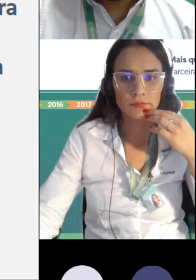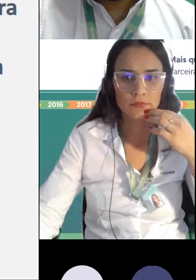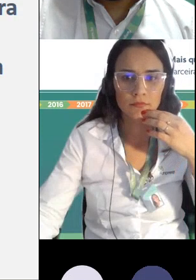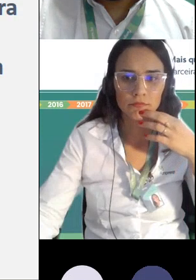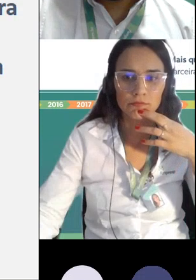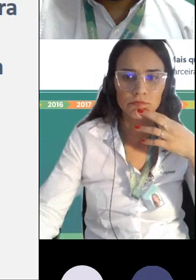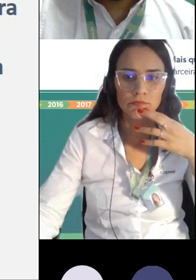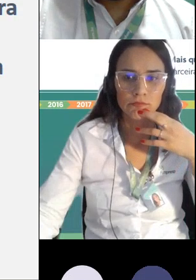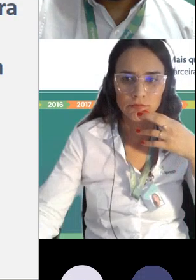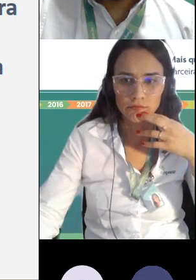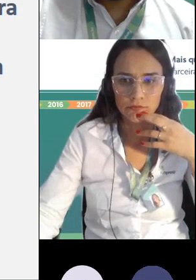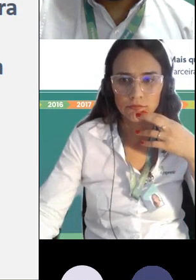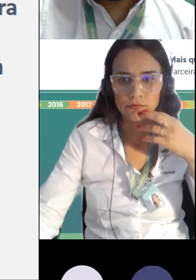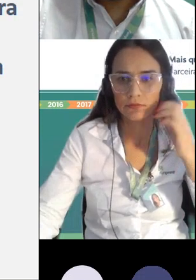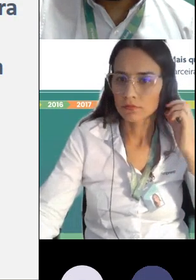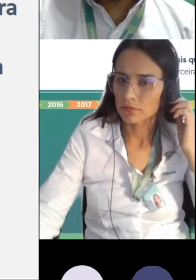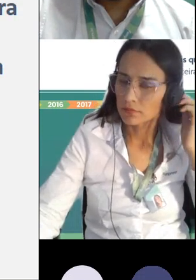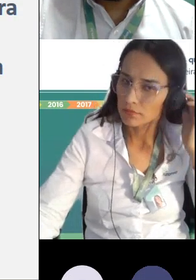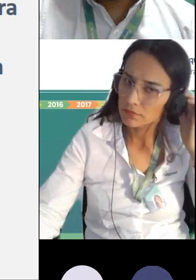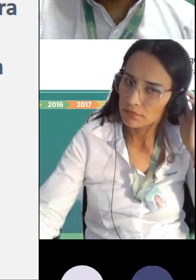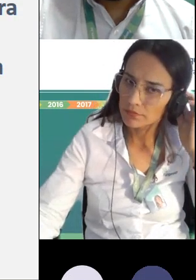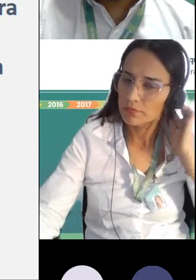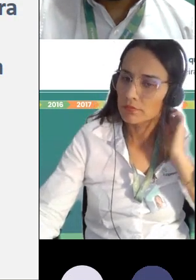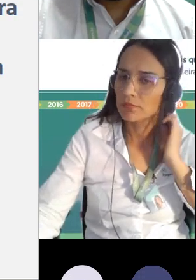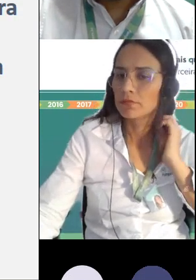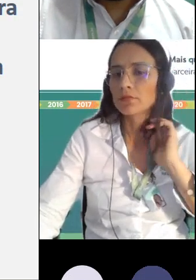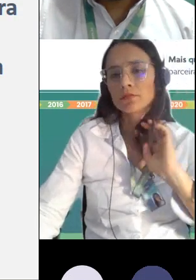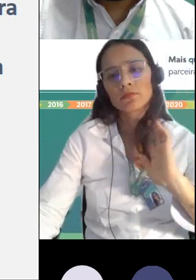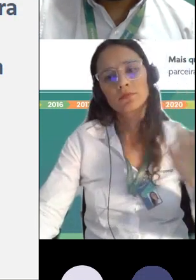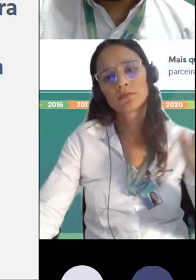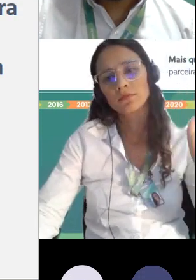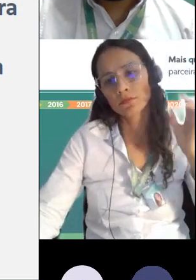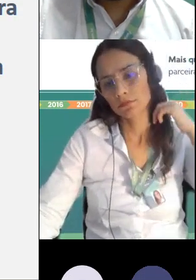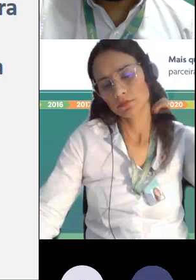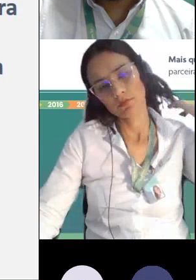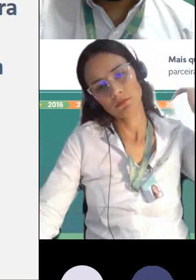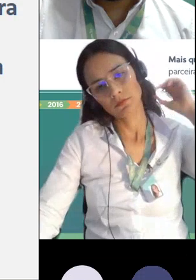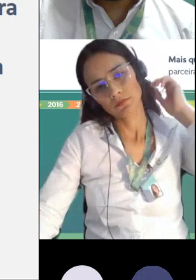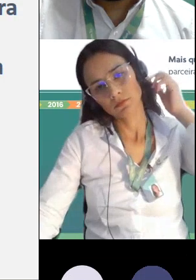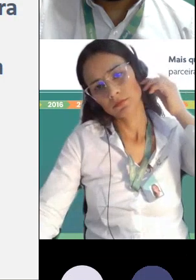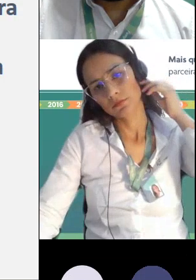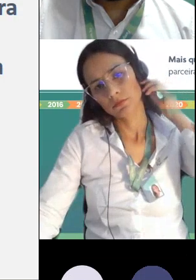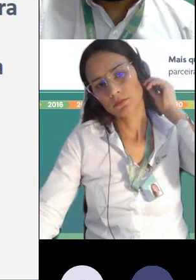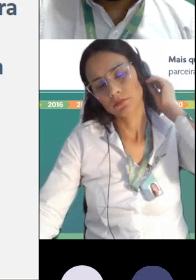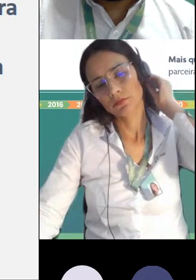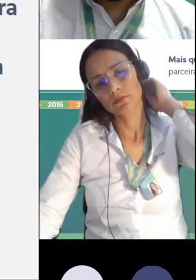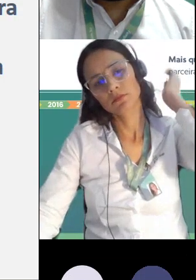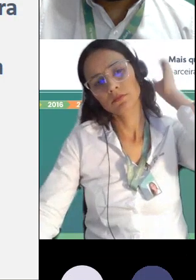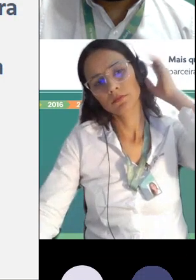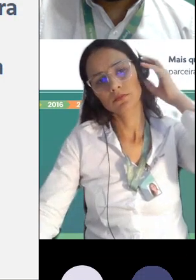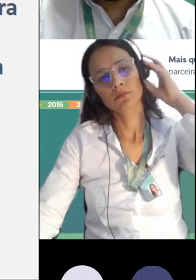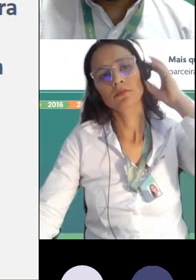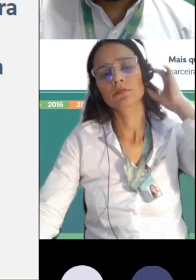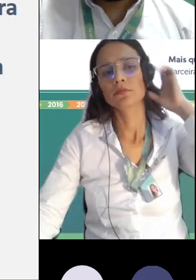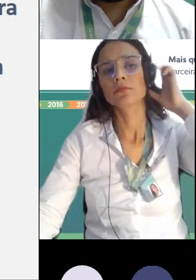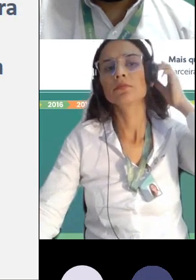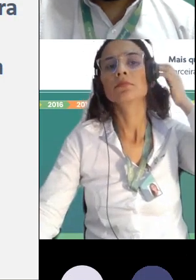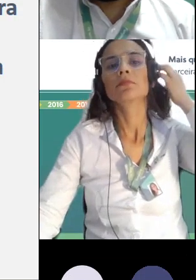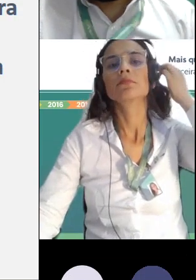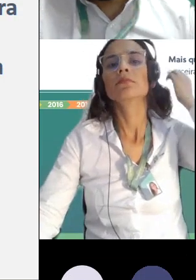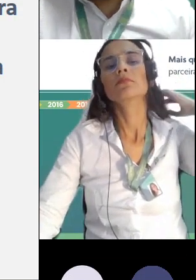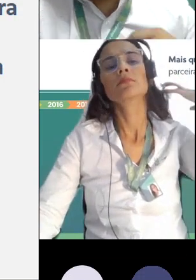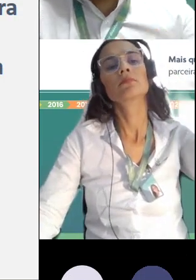20 anos de contribuição, e 2% adicionais para cada ano que superar esses 20 anos de contribuição. Então,